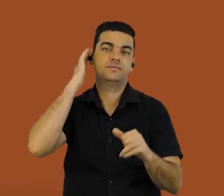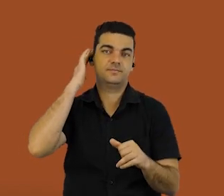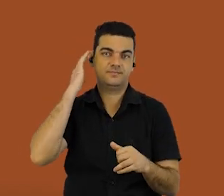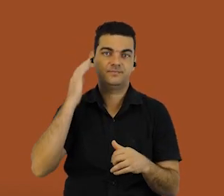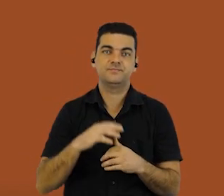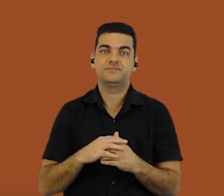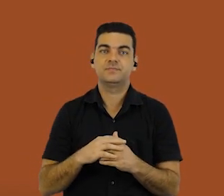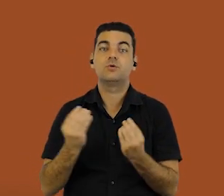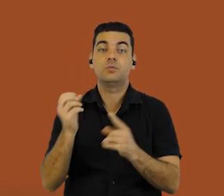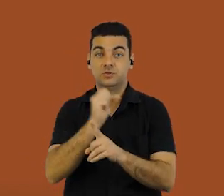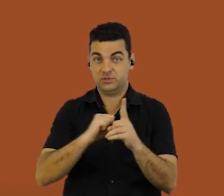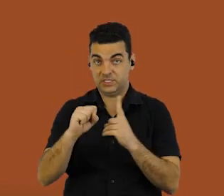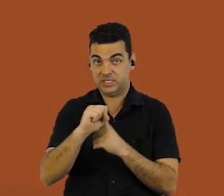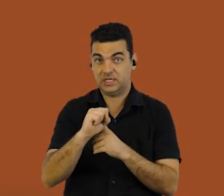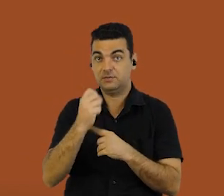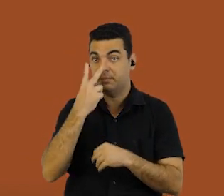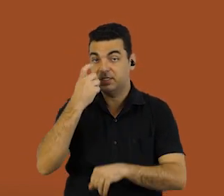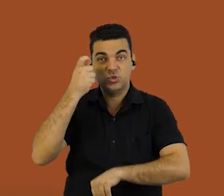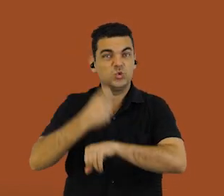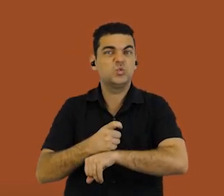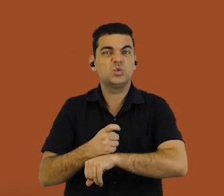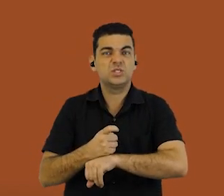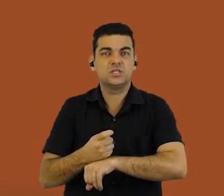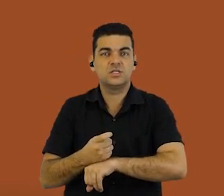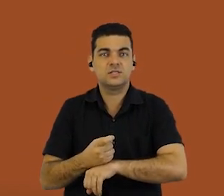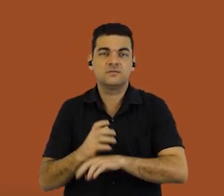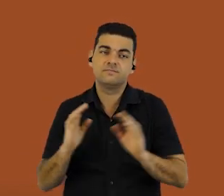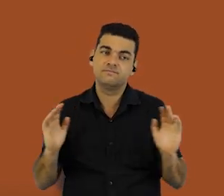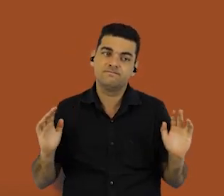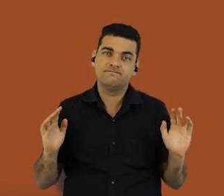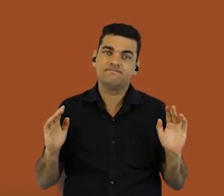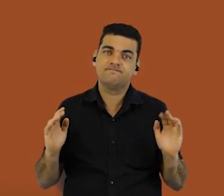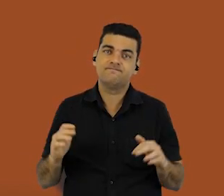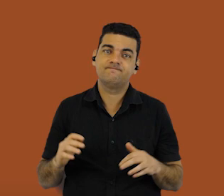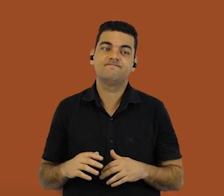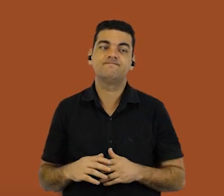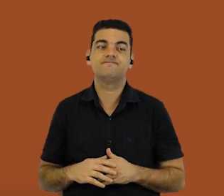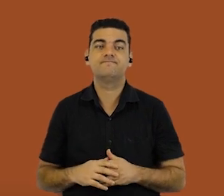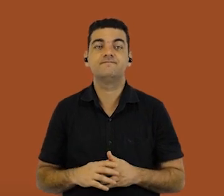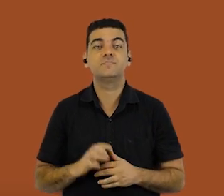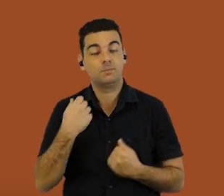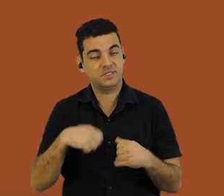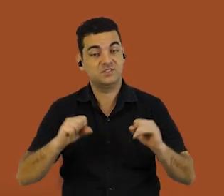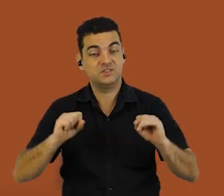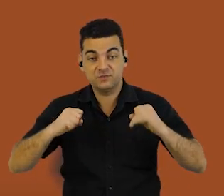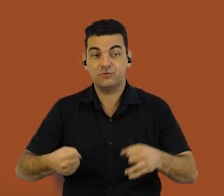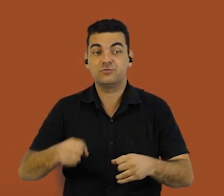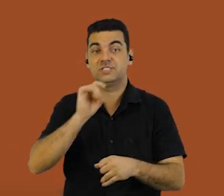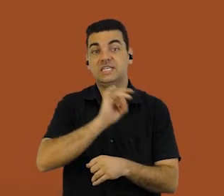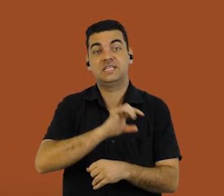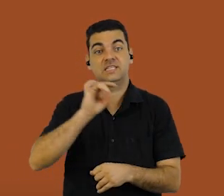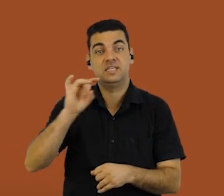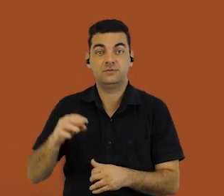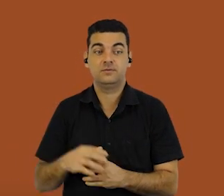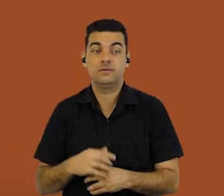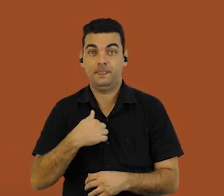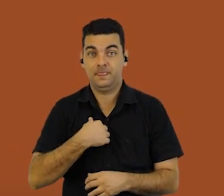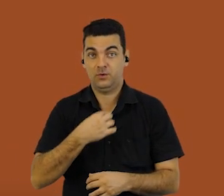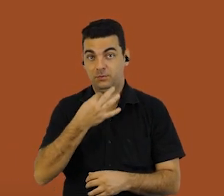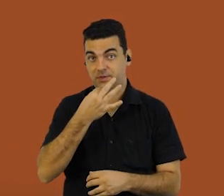também desconstruir essas práticas que, de alguma forma, nós colaboramos para que se consolidassem. Então, a